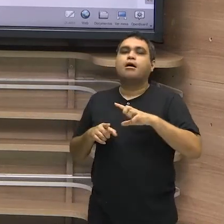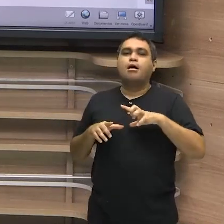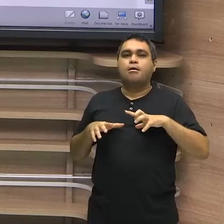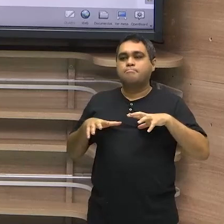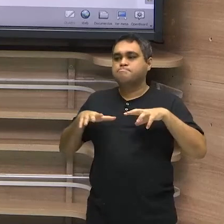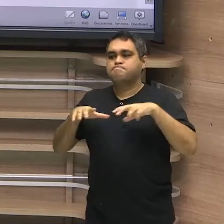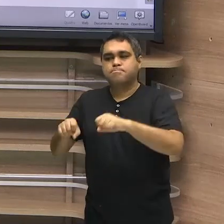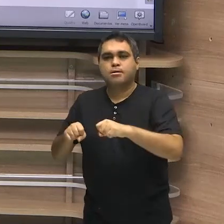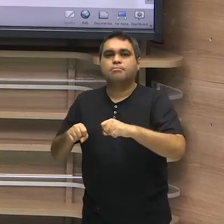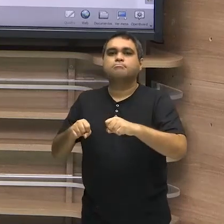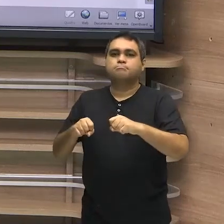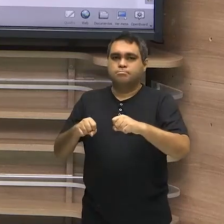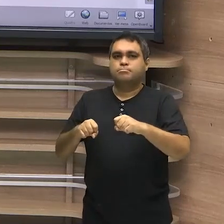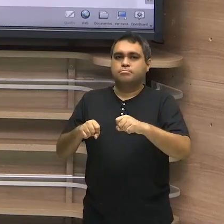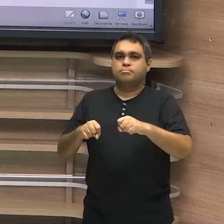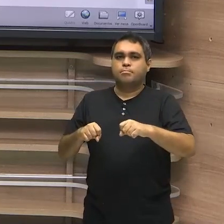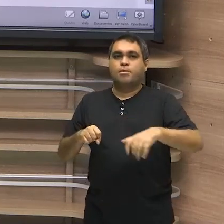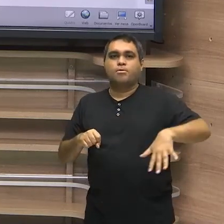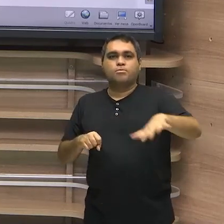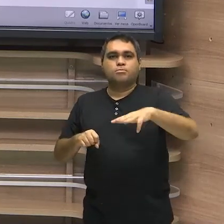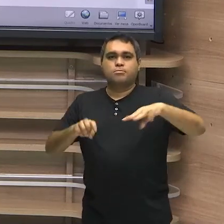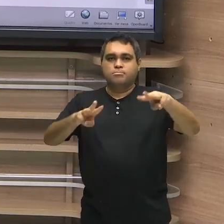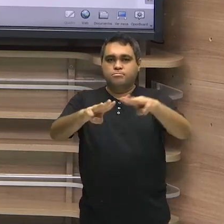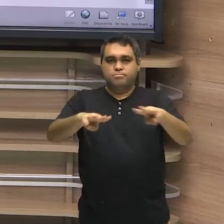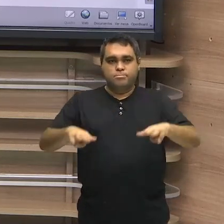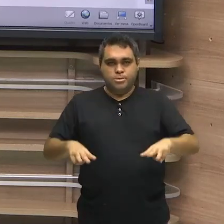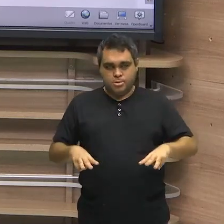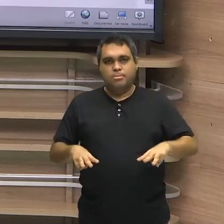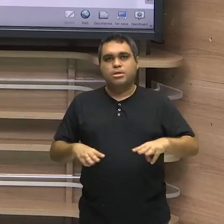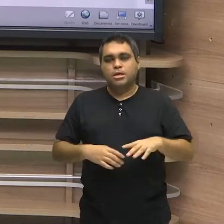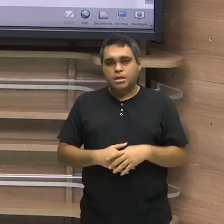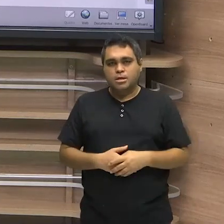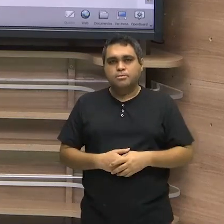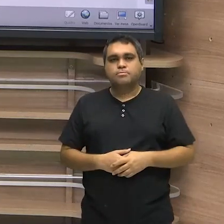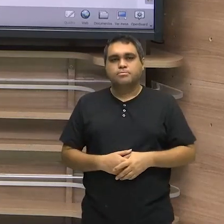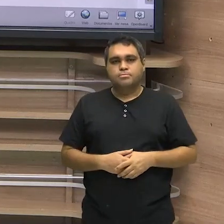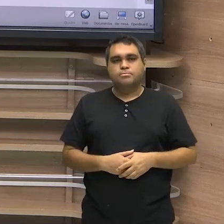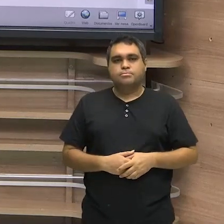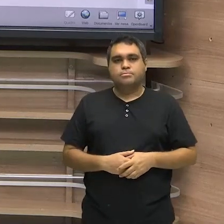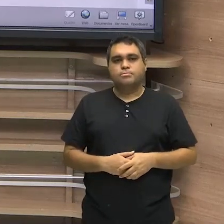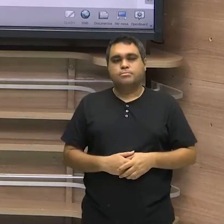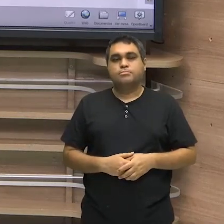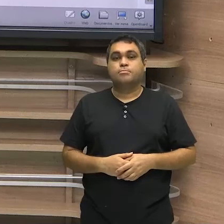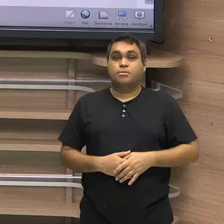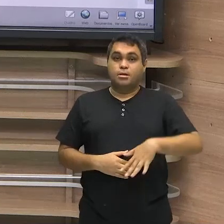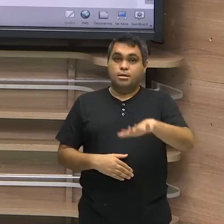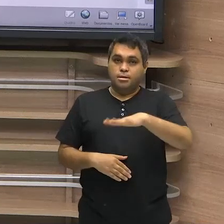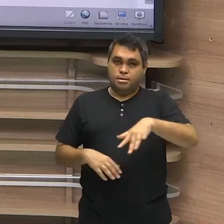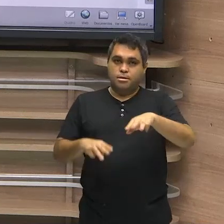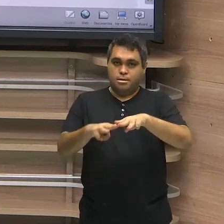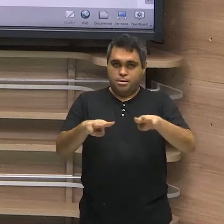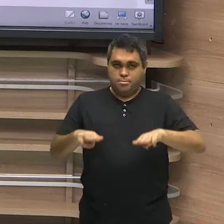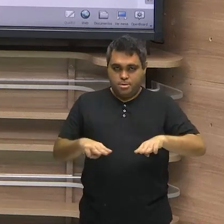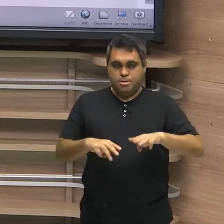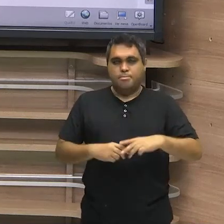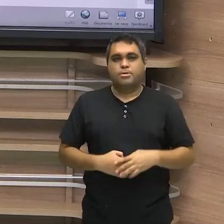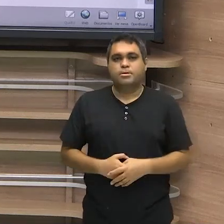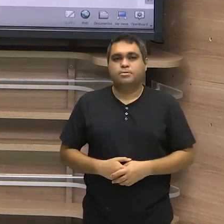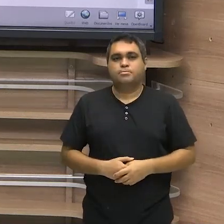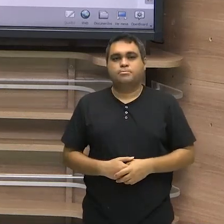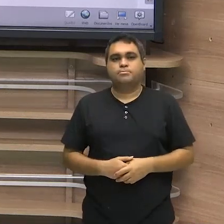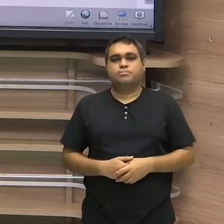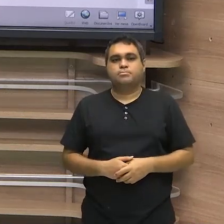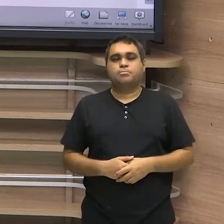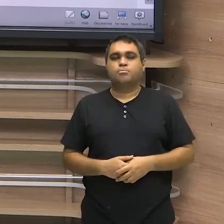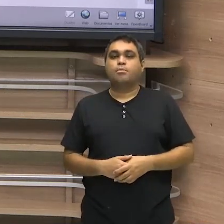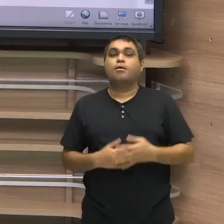estabelecer como os grandes dominadores da religião, é ótimo, né? Da região da Mesopotâmia,